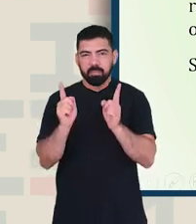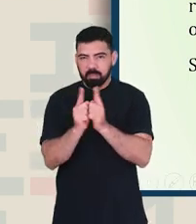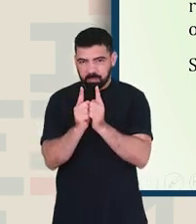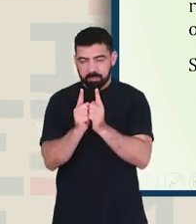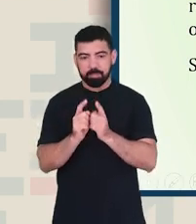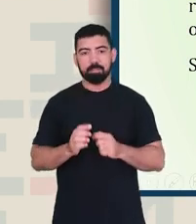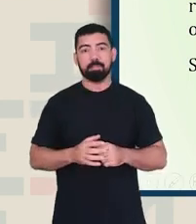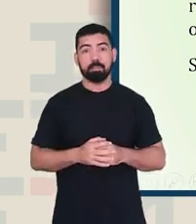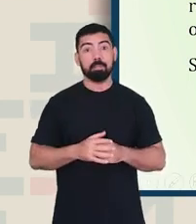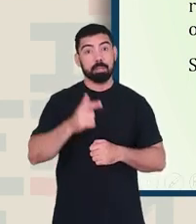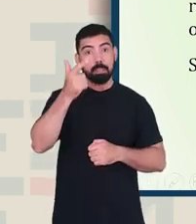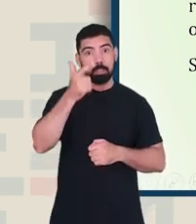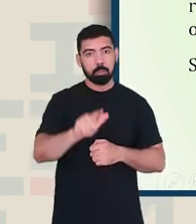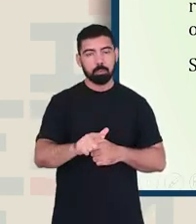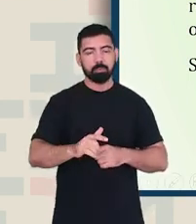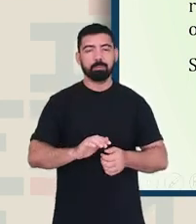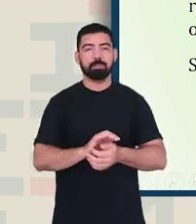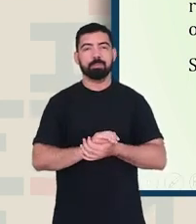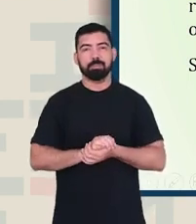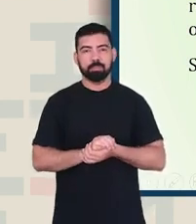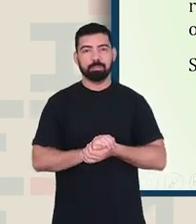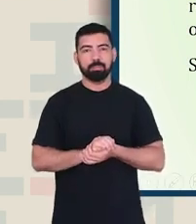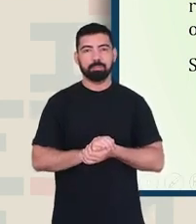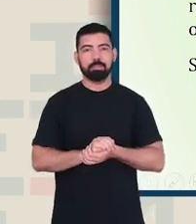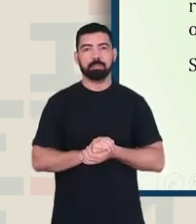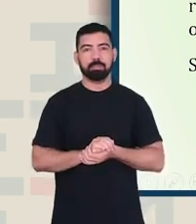curtinho. Vamos escutar de novo.